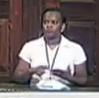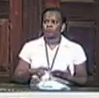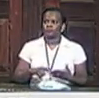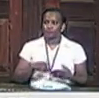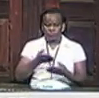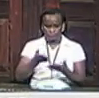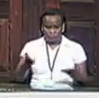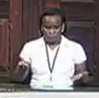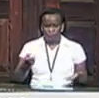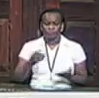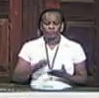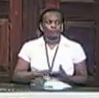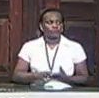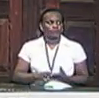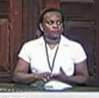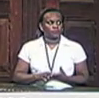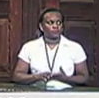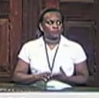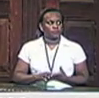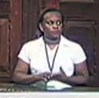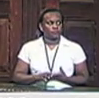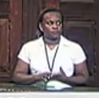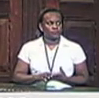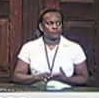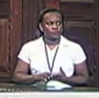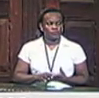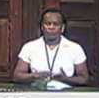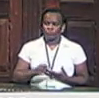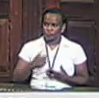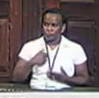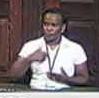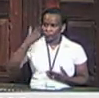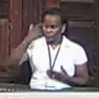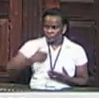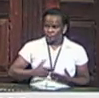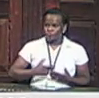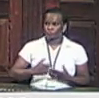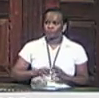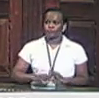Vossa Excelência com minha pessoa.